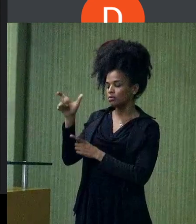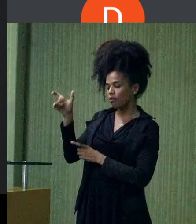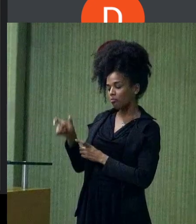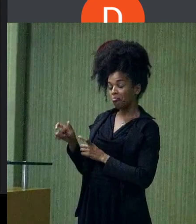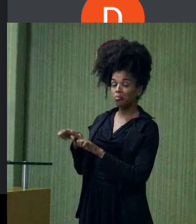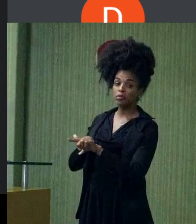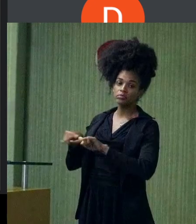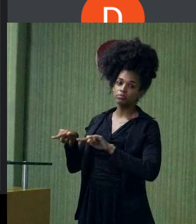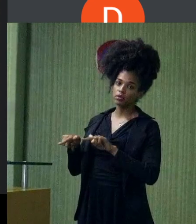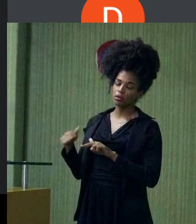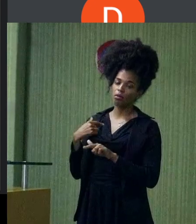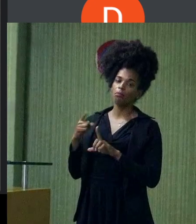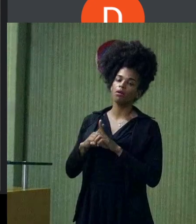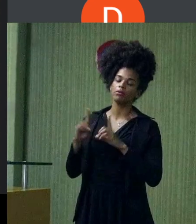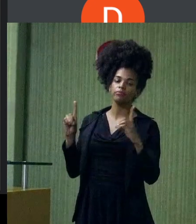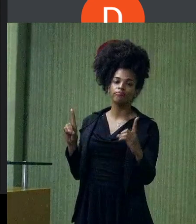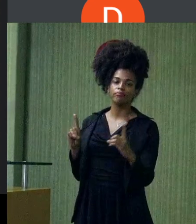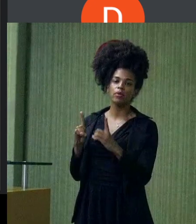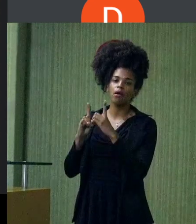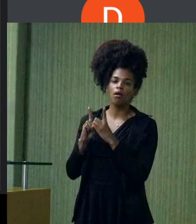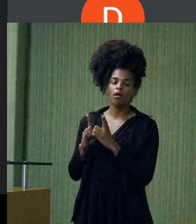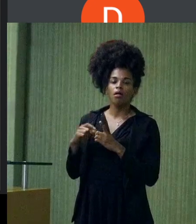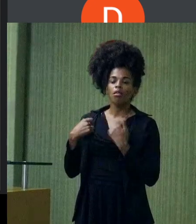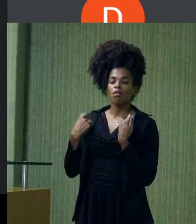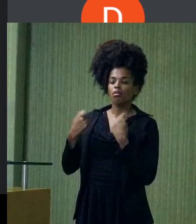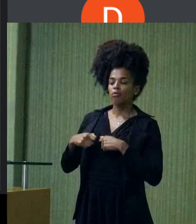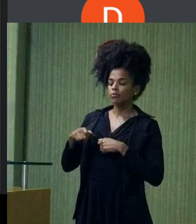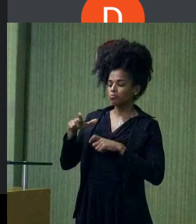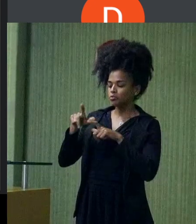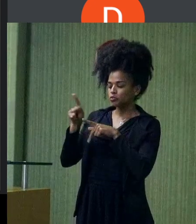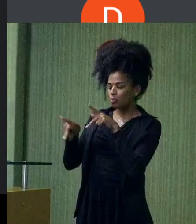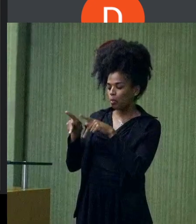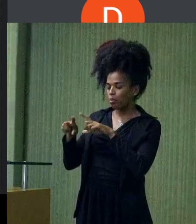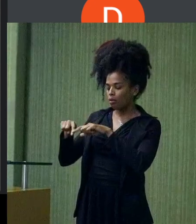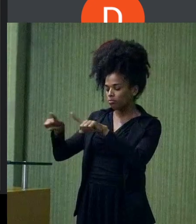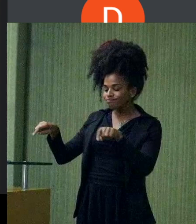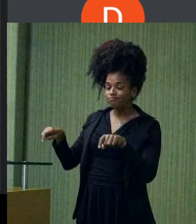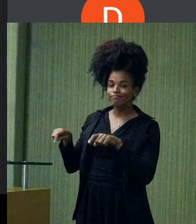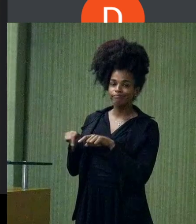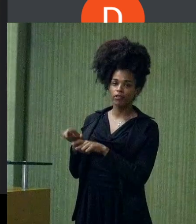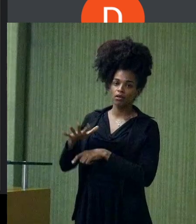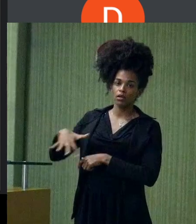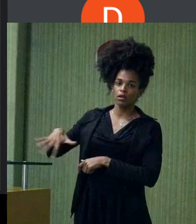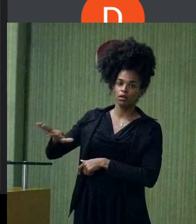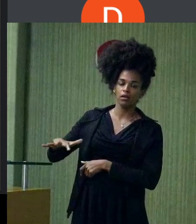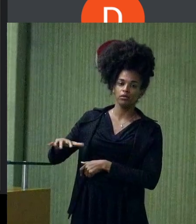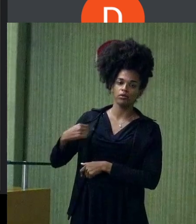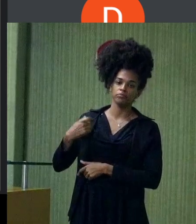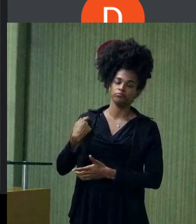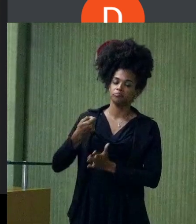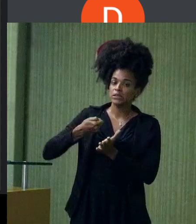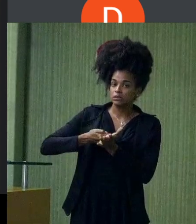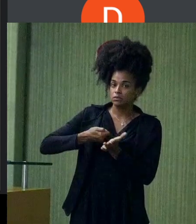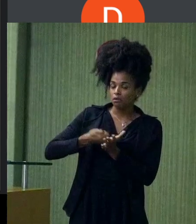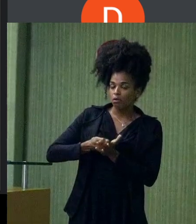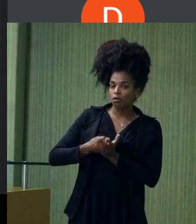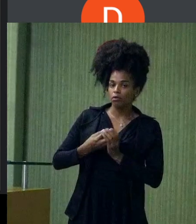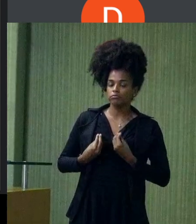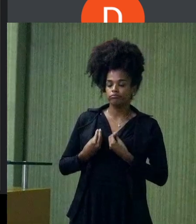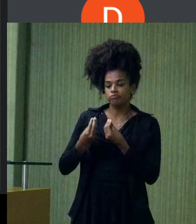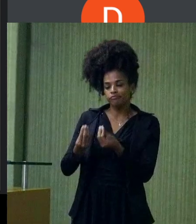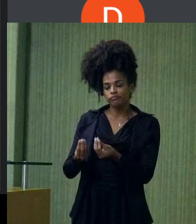atender também a diversidade das populações dos seus territórios né então garantir primeiro que toda a oferta da Educação de